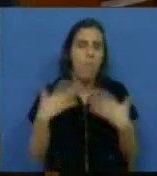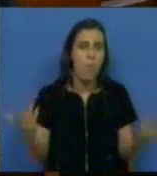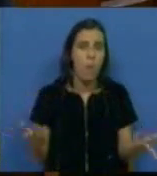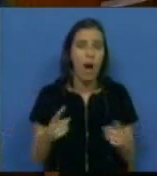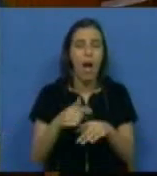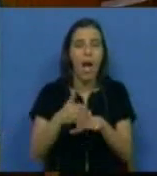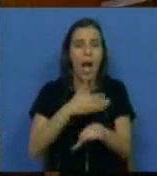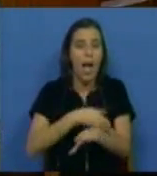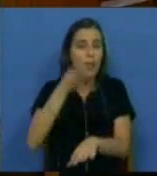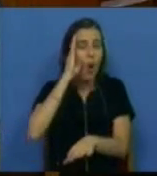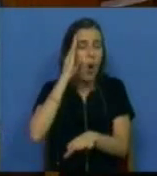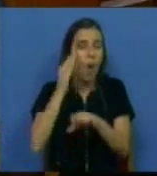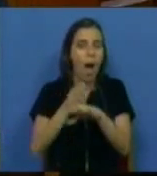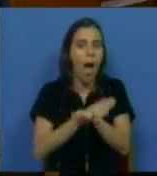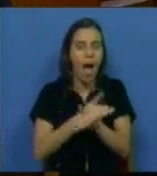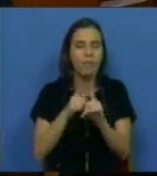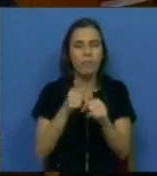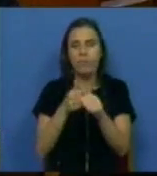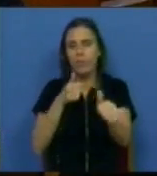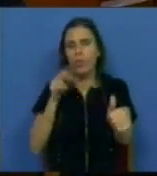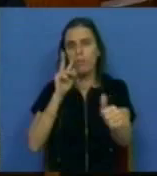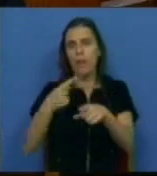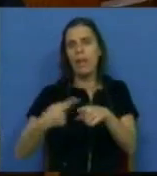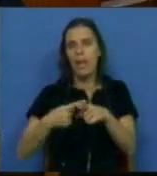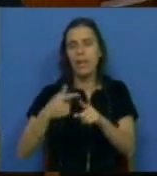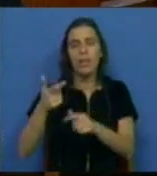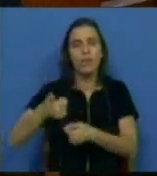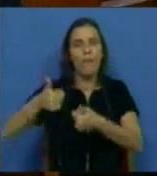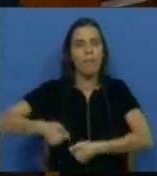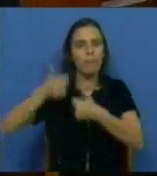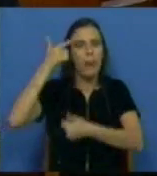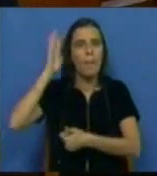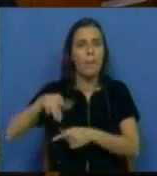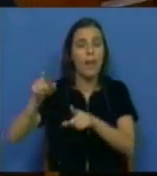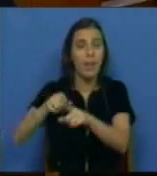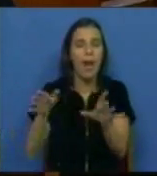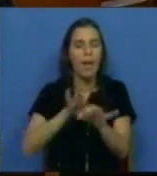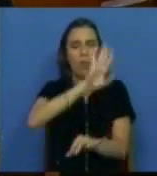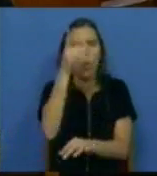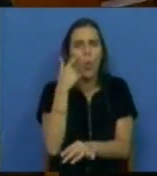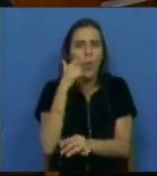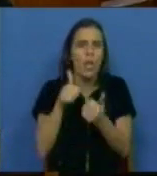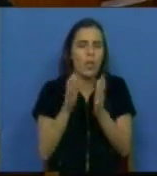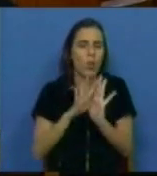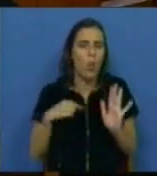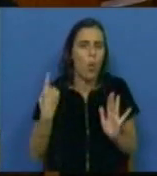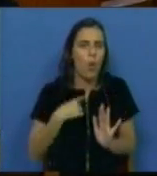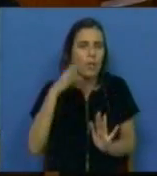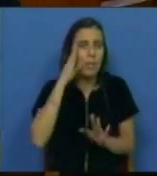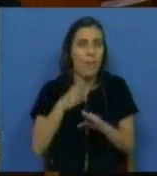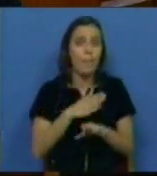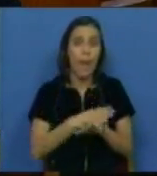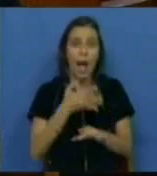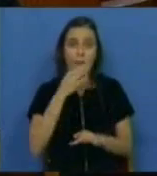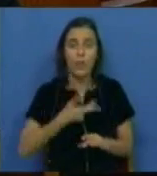de final antecipado, guiado à distância pelos interesses de Belém. O epílogo era conhecido de todos nós, pelo